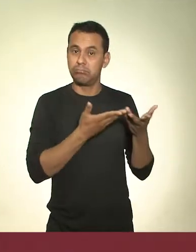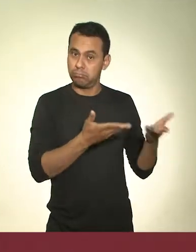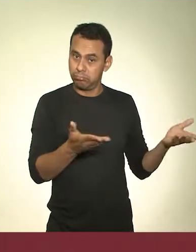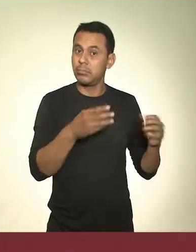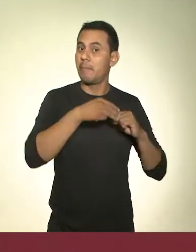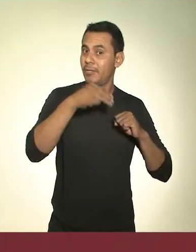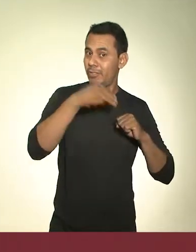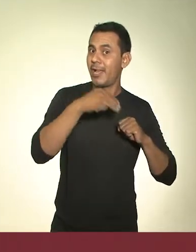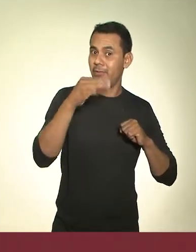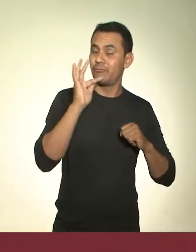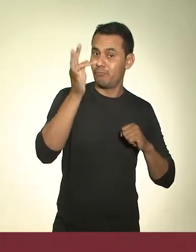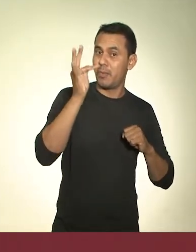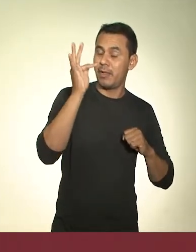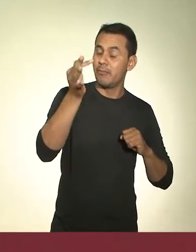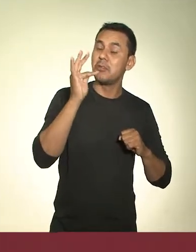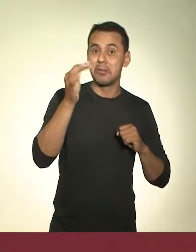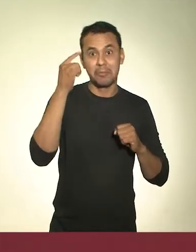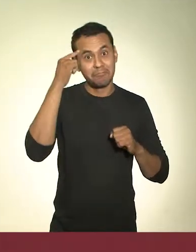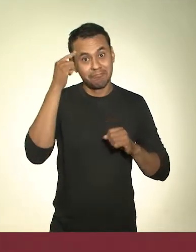a UERJ para que seja